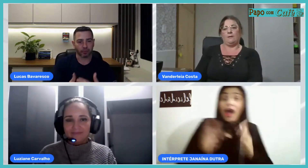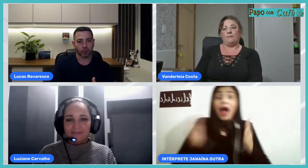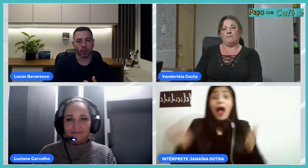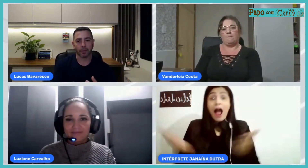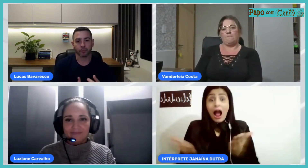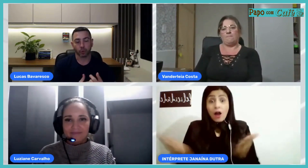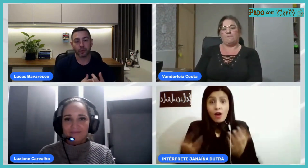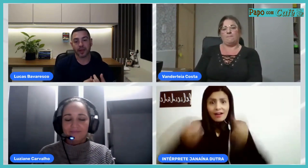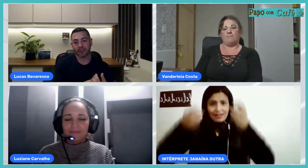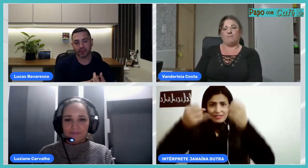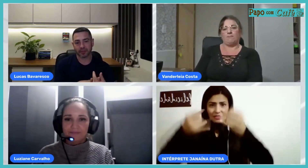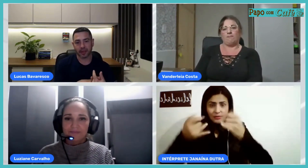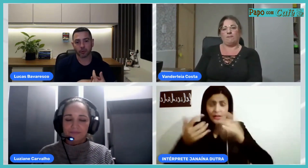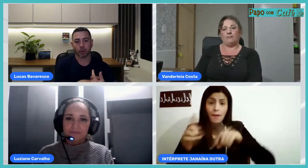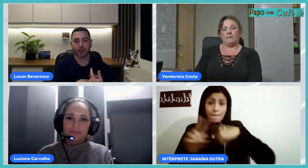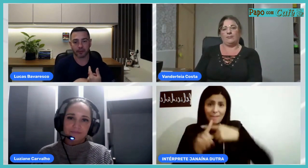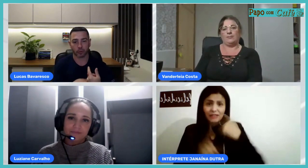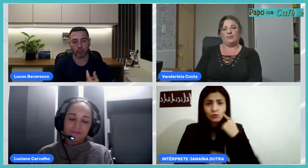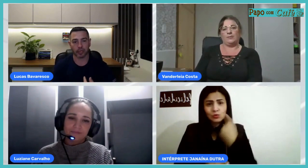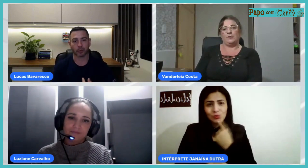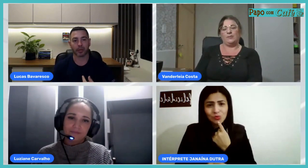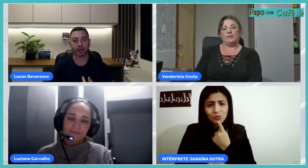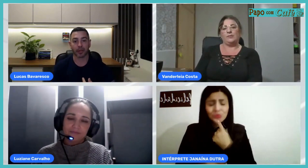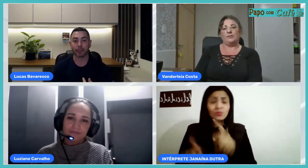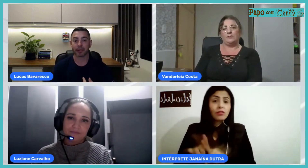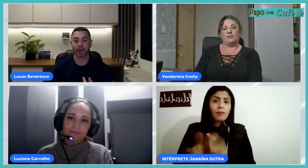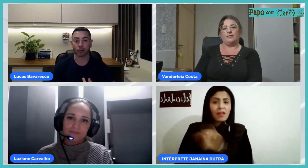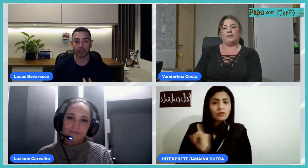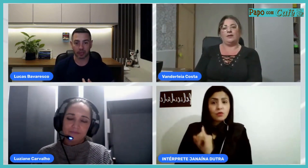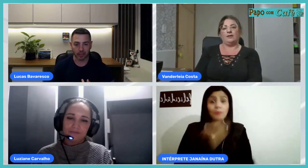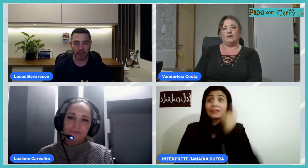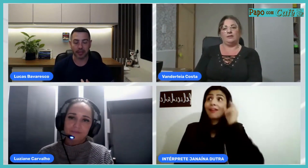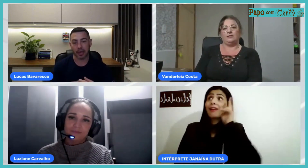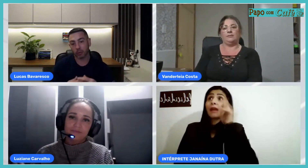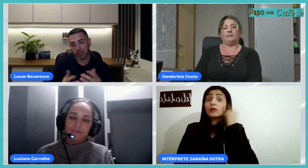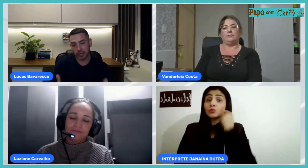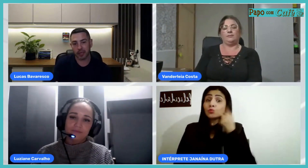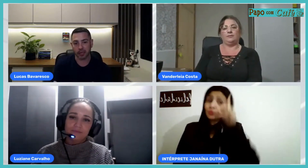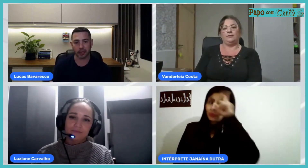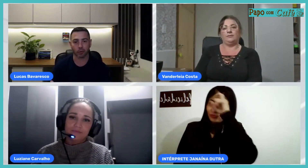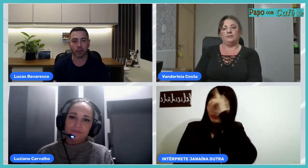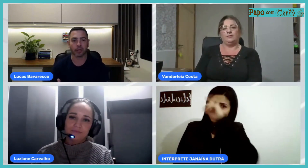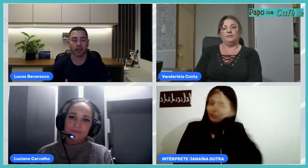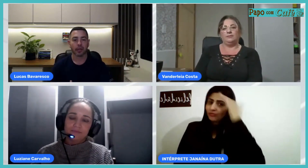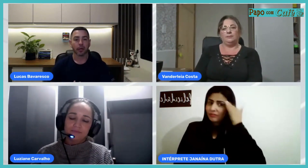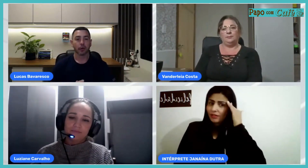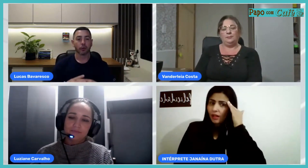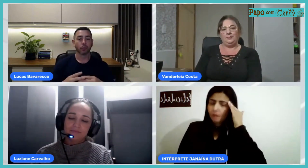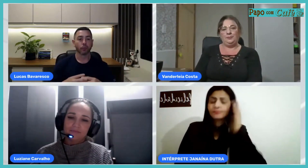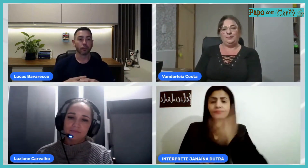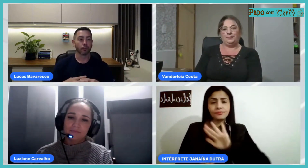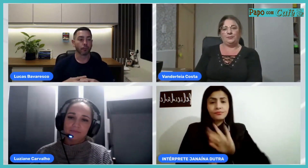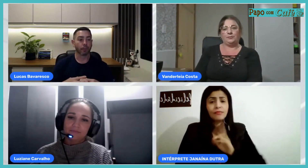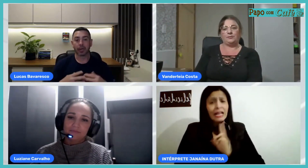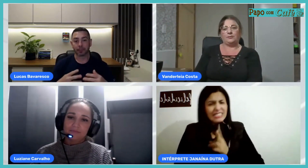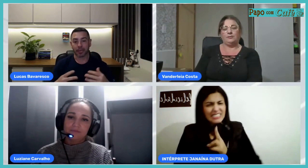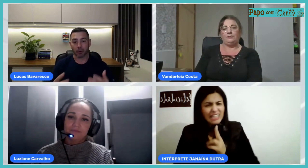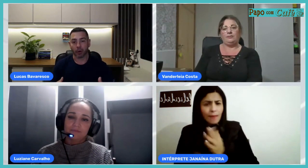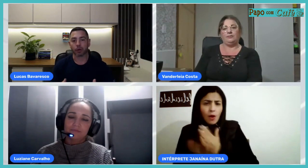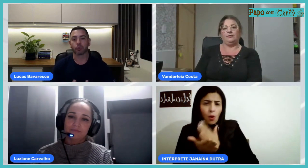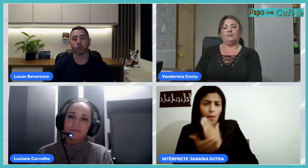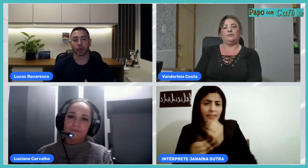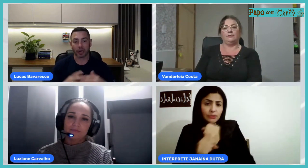como é que funciona, todo CFC no começo do ano, ele tem que mandar ao Detran, né, que é a autarquia que regula, um